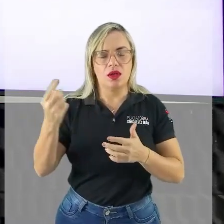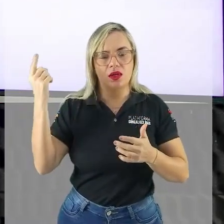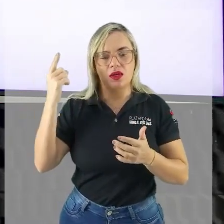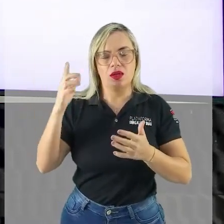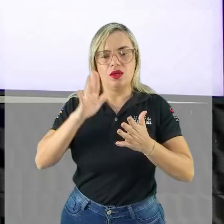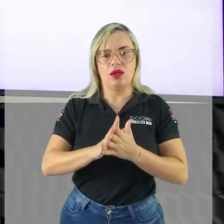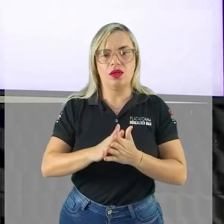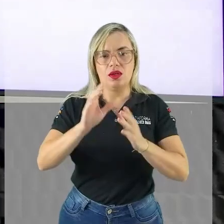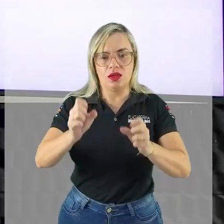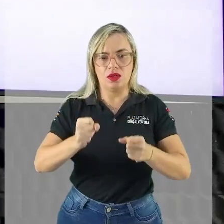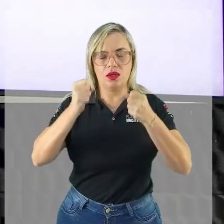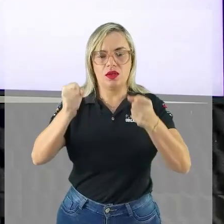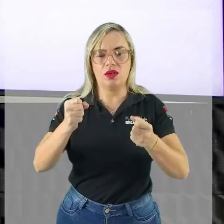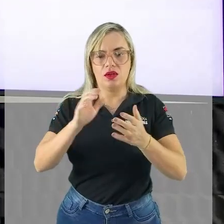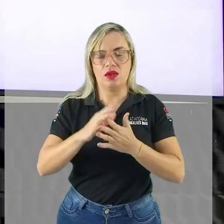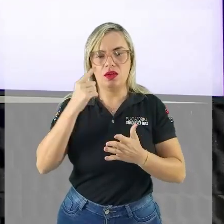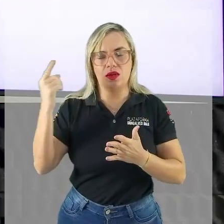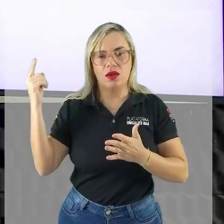Então, Foucault traz essa